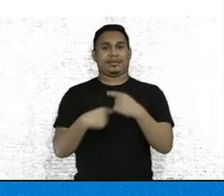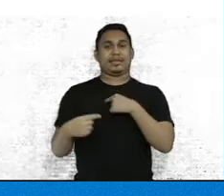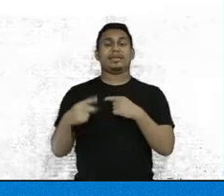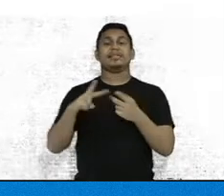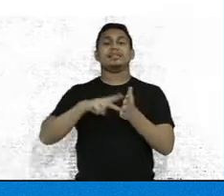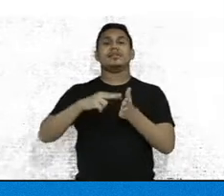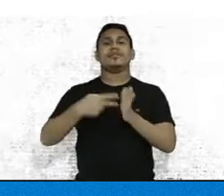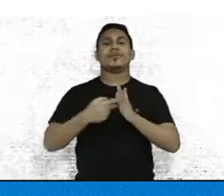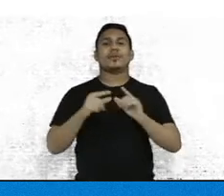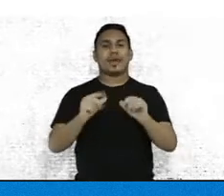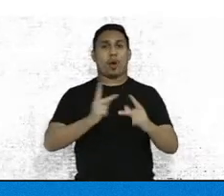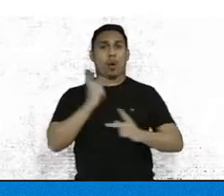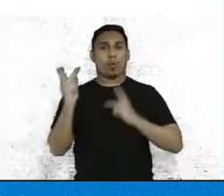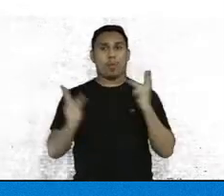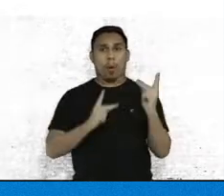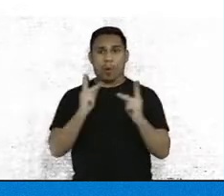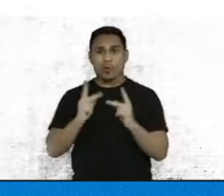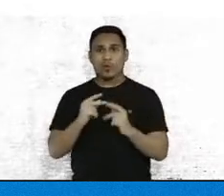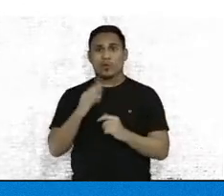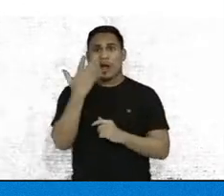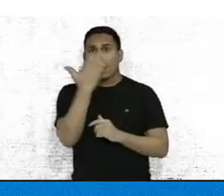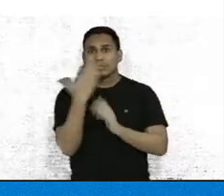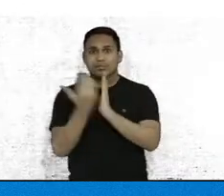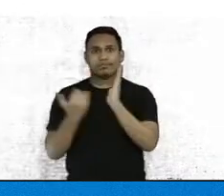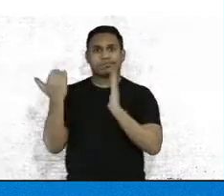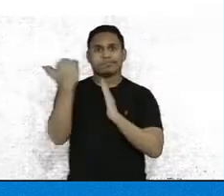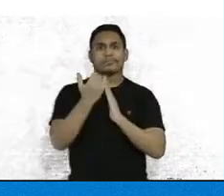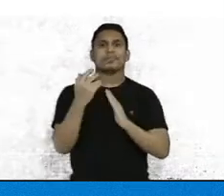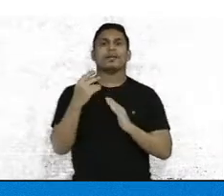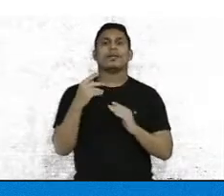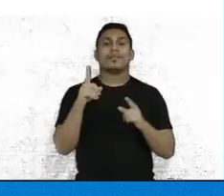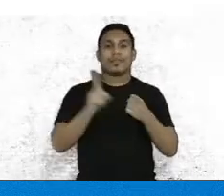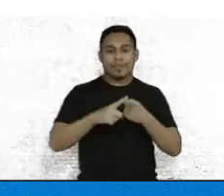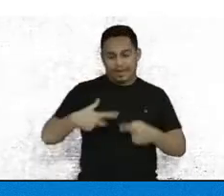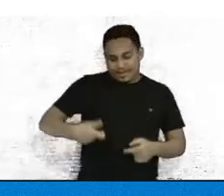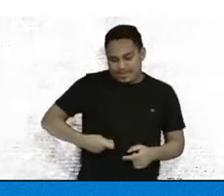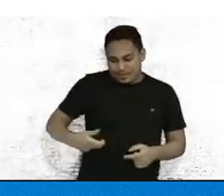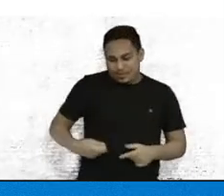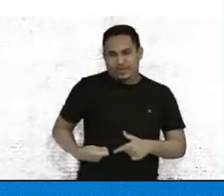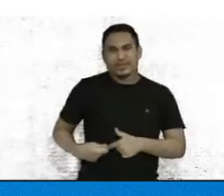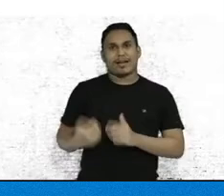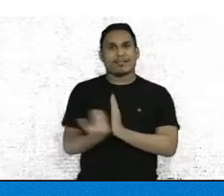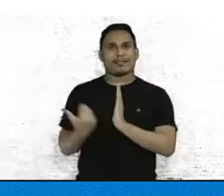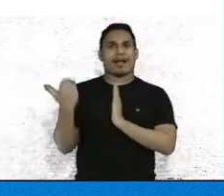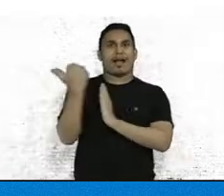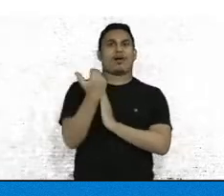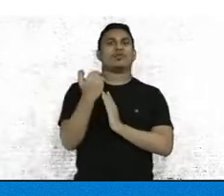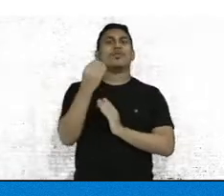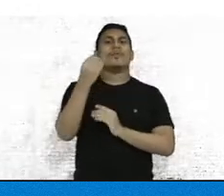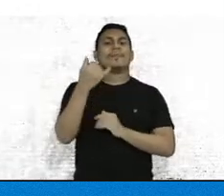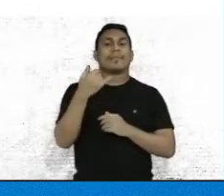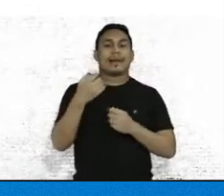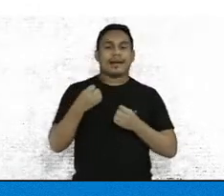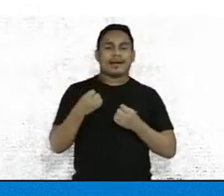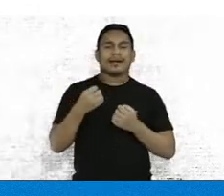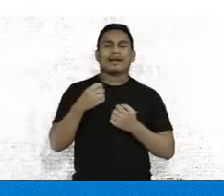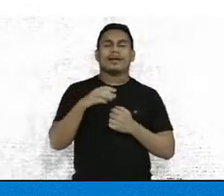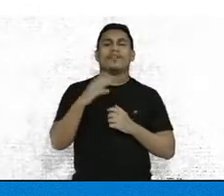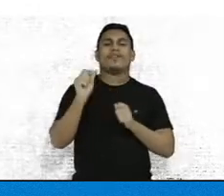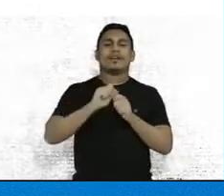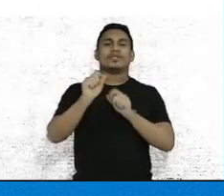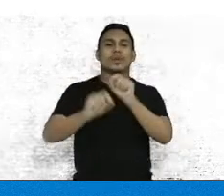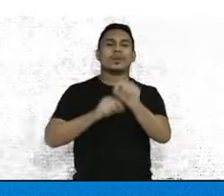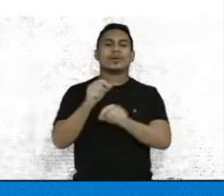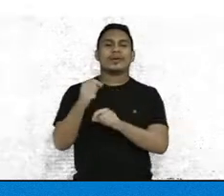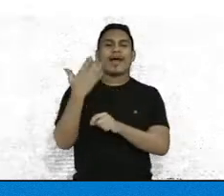alto demais. Por que a gente produz insulina alta demais? Para conseguir queimar esse doce todo que a gente está comendo. Se a gente não produzir insulina